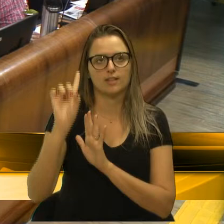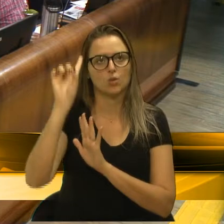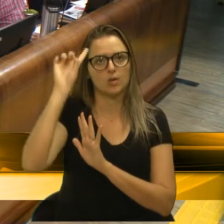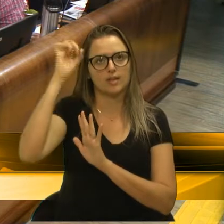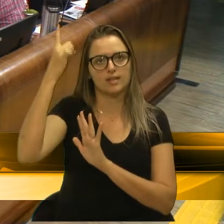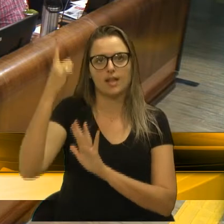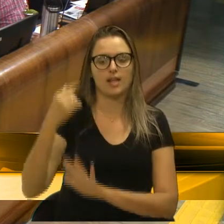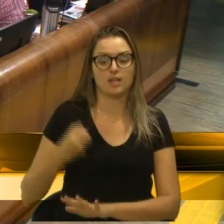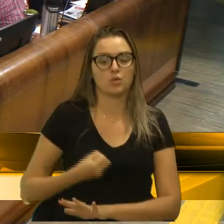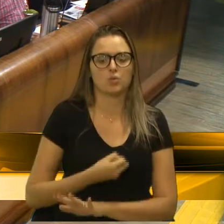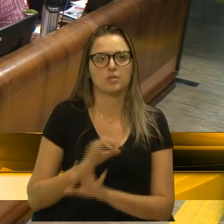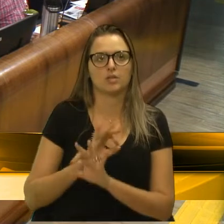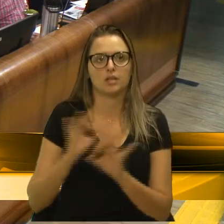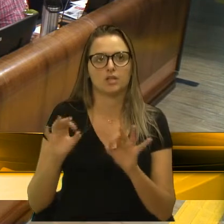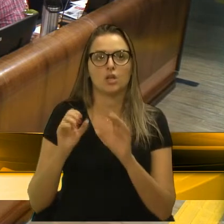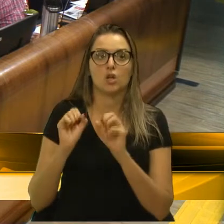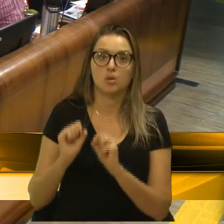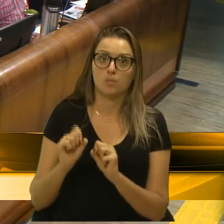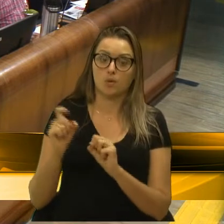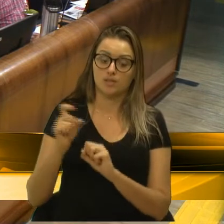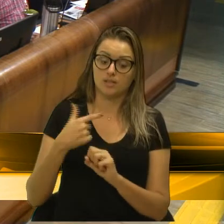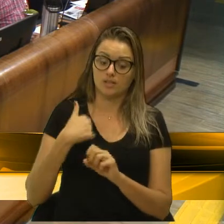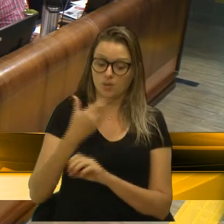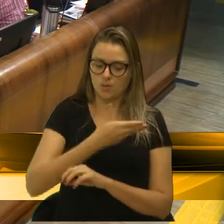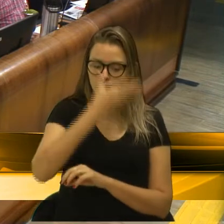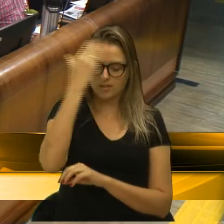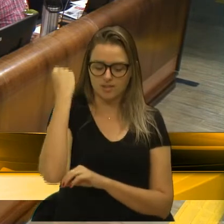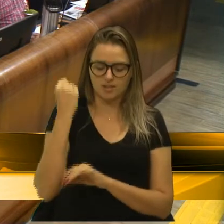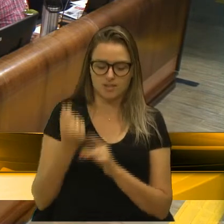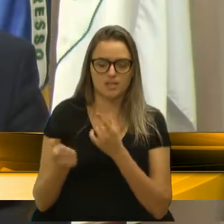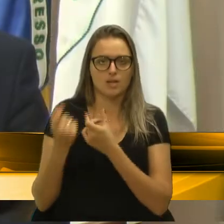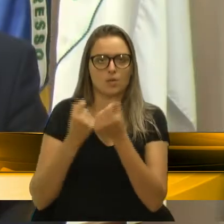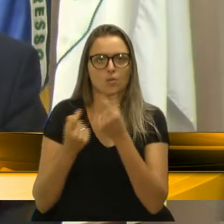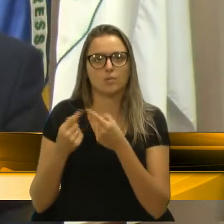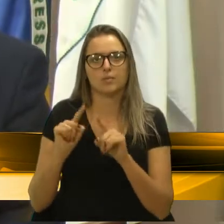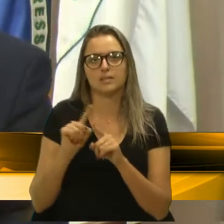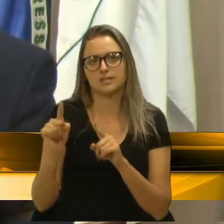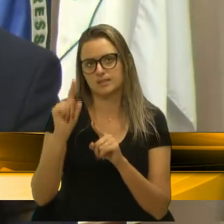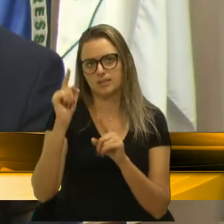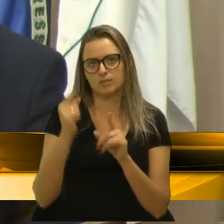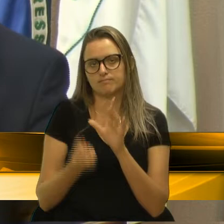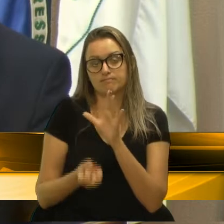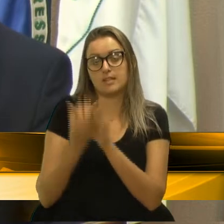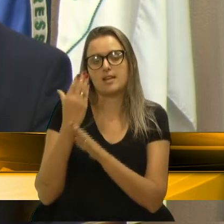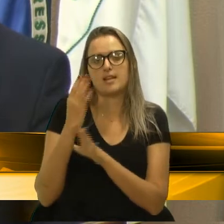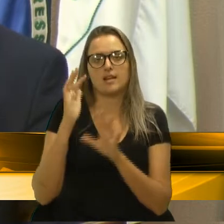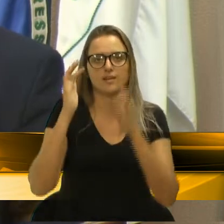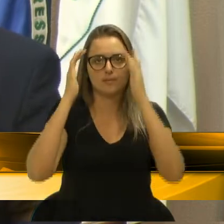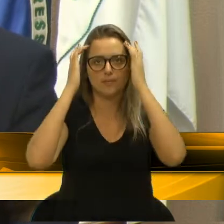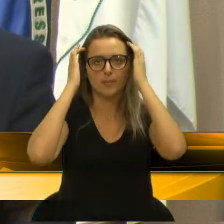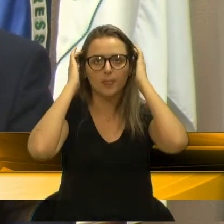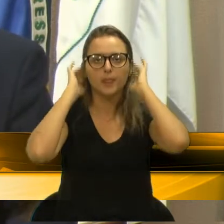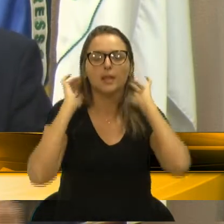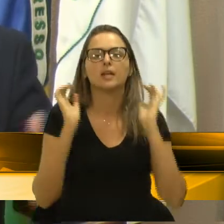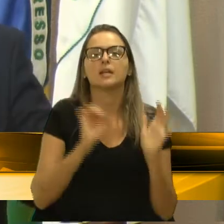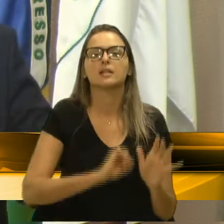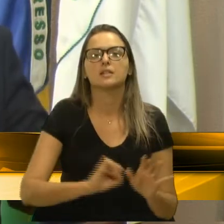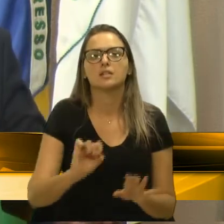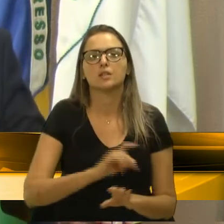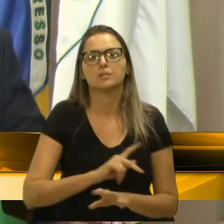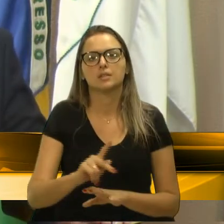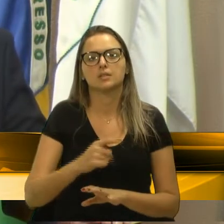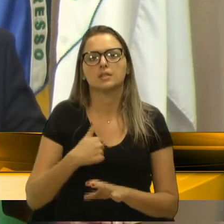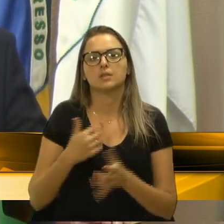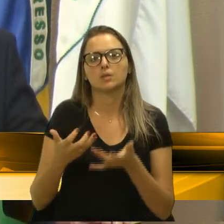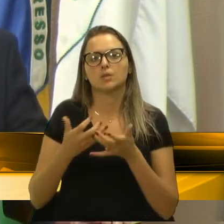número. Talvez até tenha esquecido algum, mas não inventei nenhum. E para encerrar, senhor presidente, eu quero agradecer aqui o